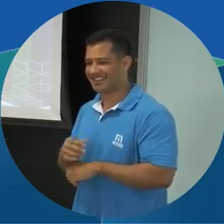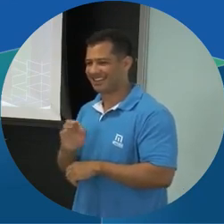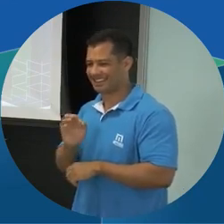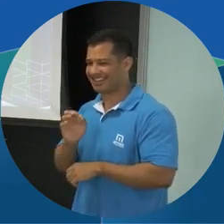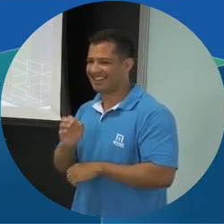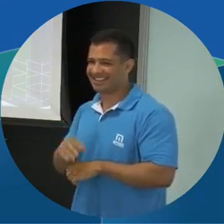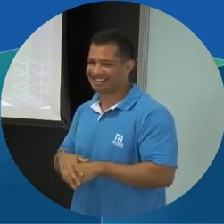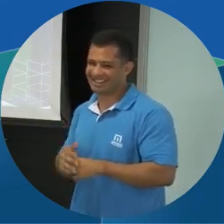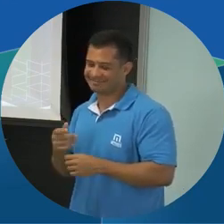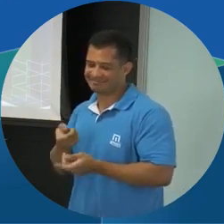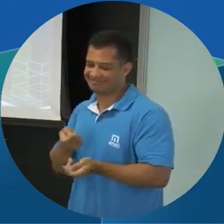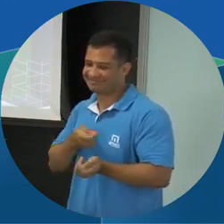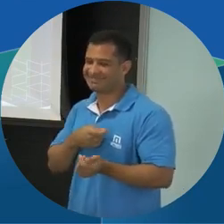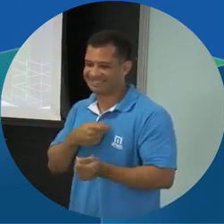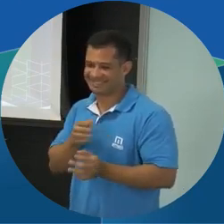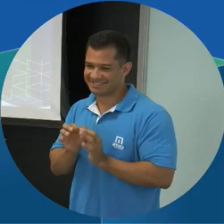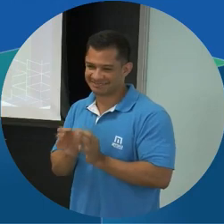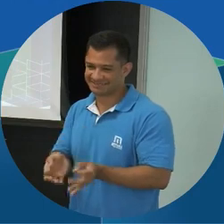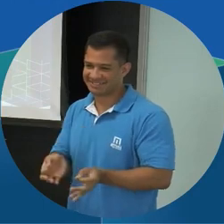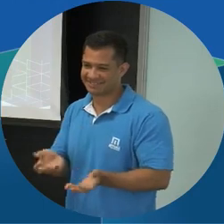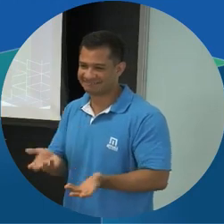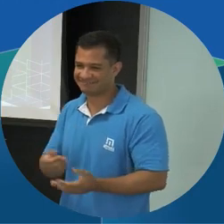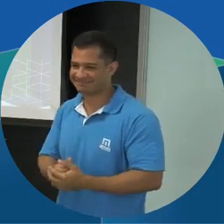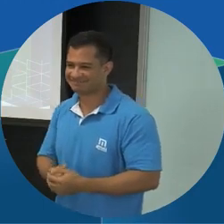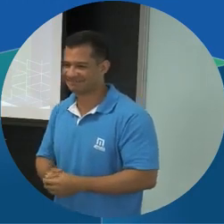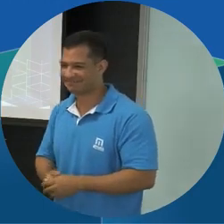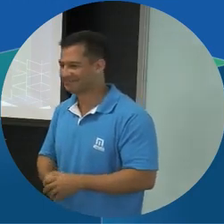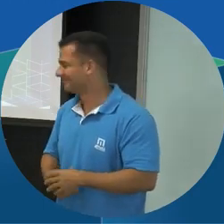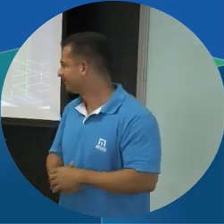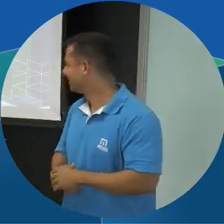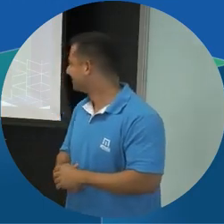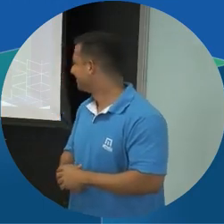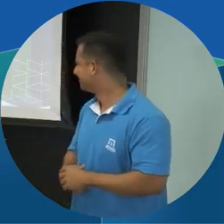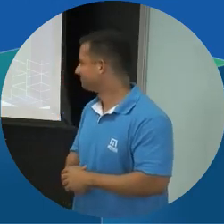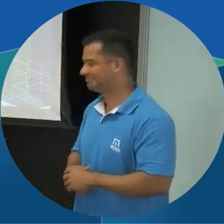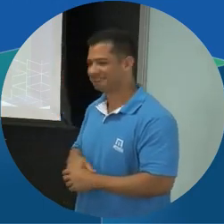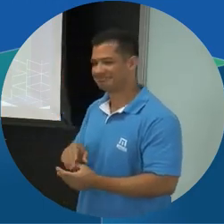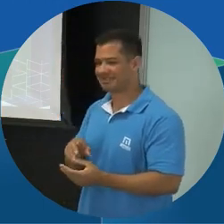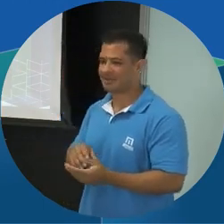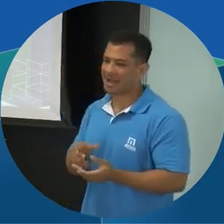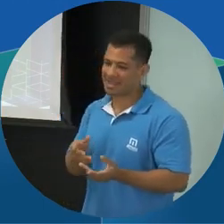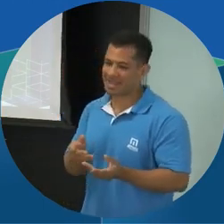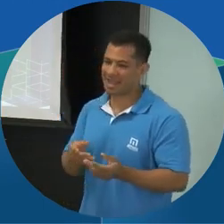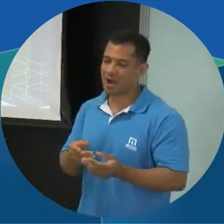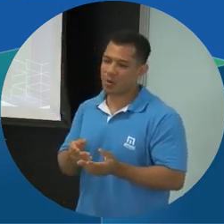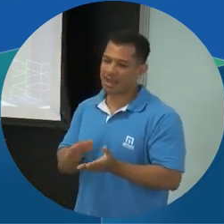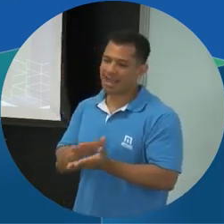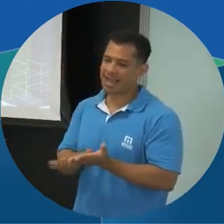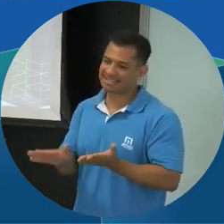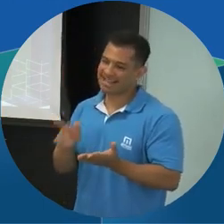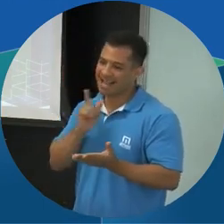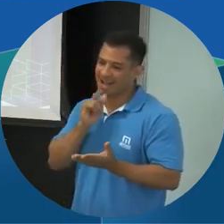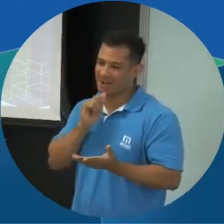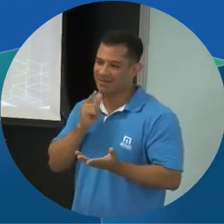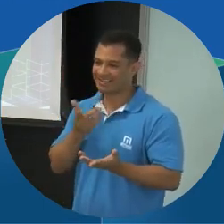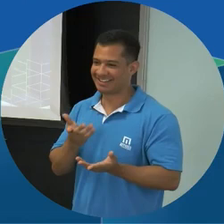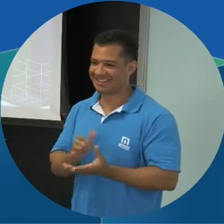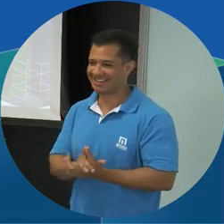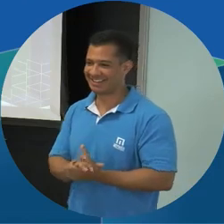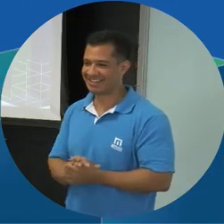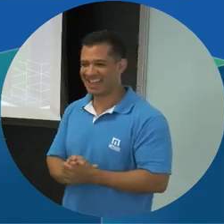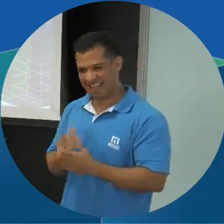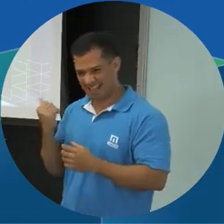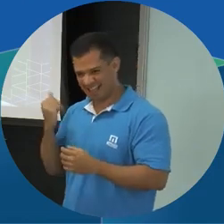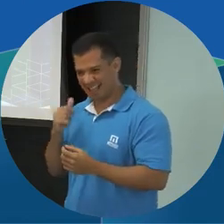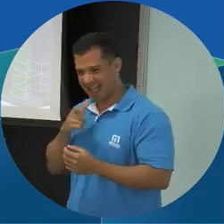ela não é danificada. Aí vocês podem me perguntar, mas Denis, com uma pressão de 2.500 bar, 3.000 bar,